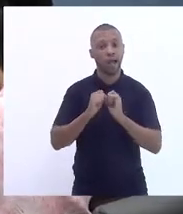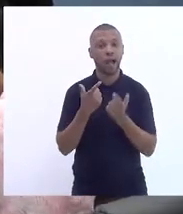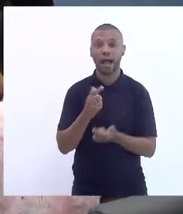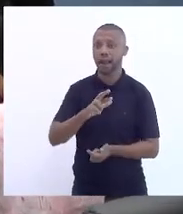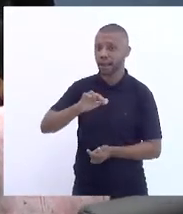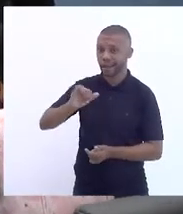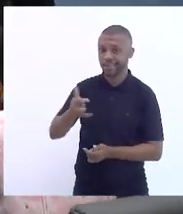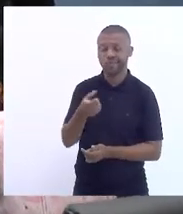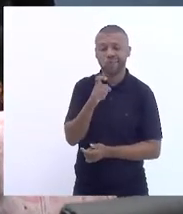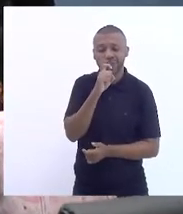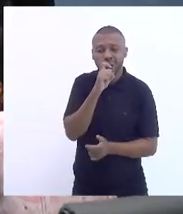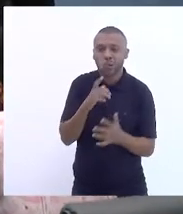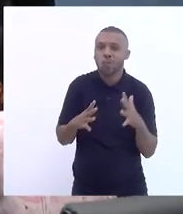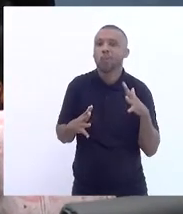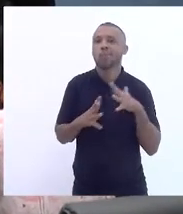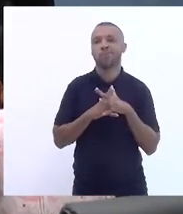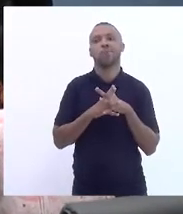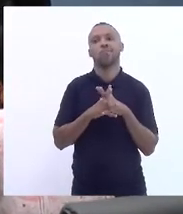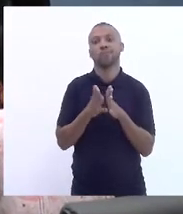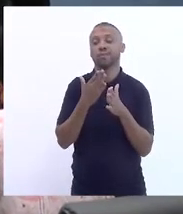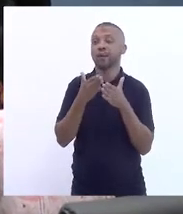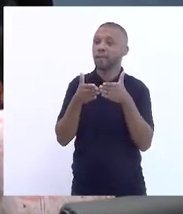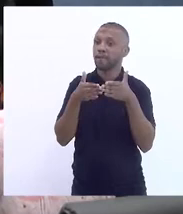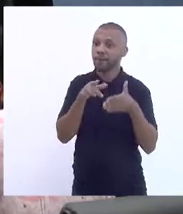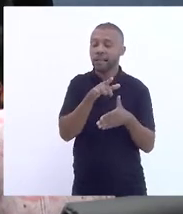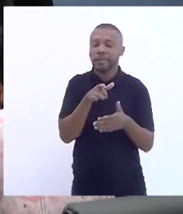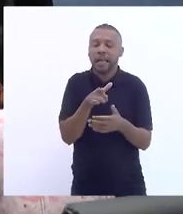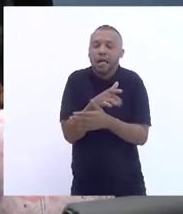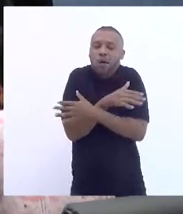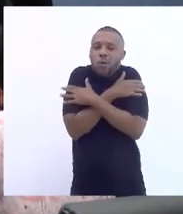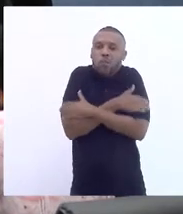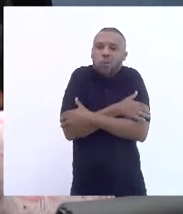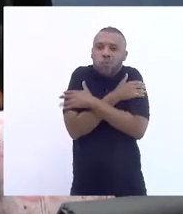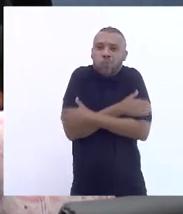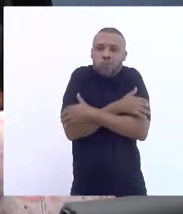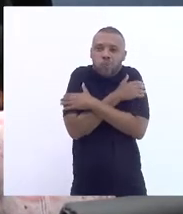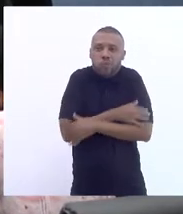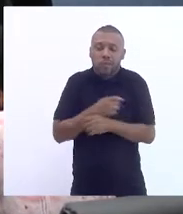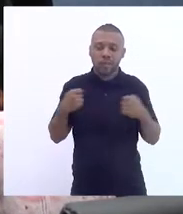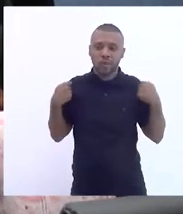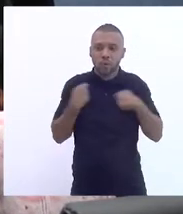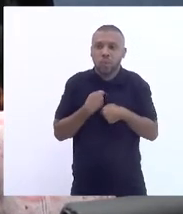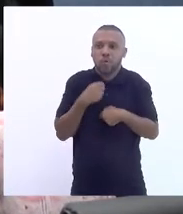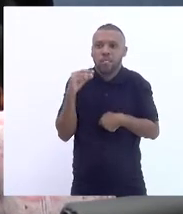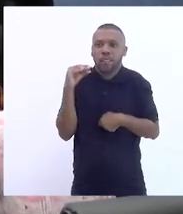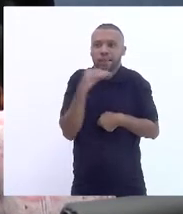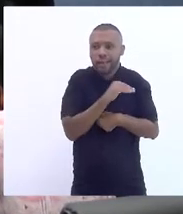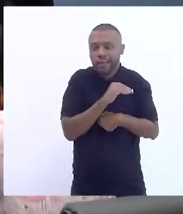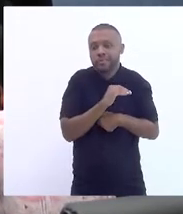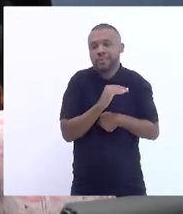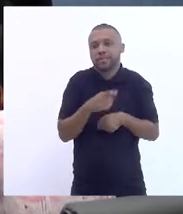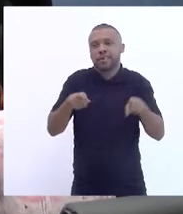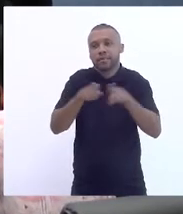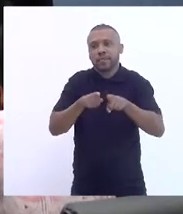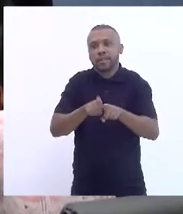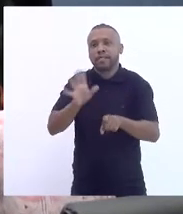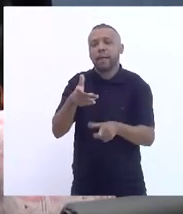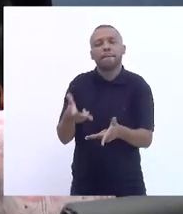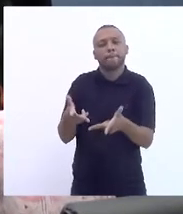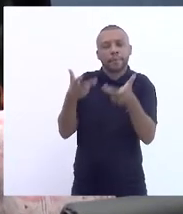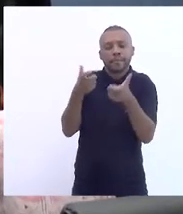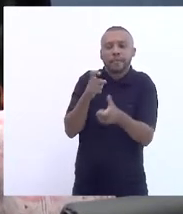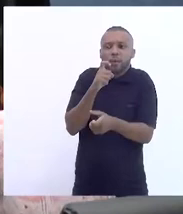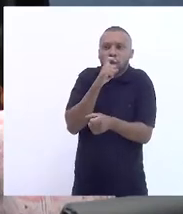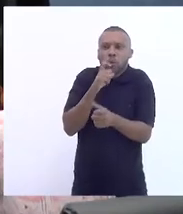então por favor não nem acompanha que tá aqui jamais agasalhada também já sentiu tão ajuda a gente